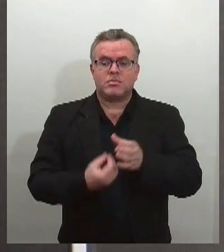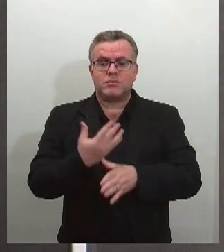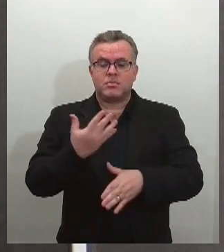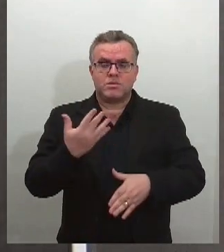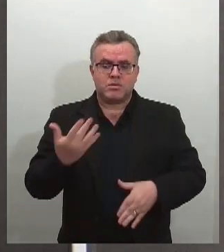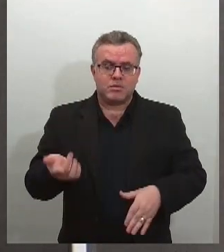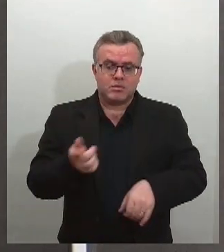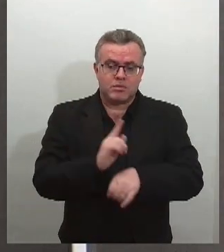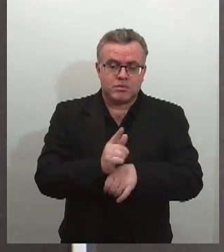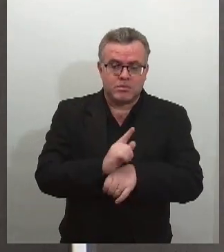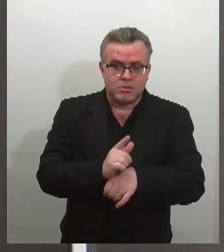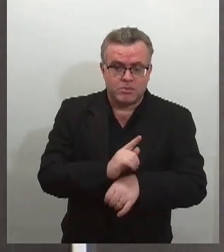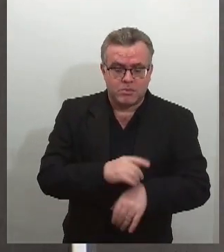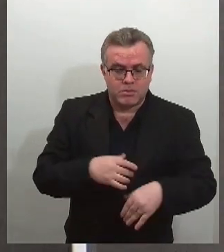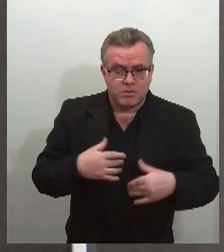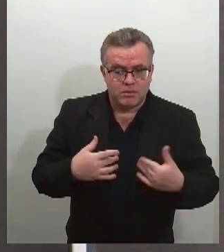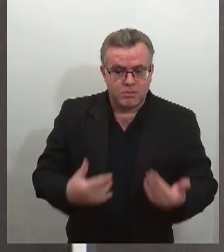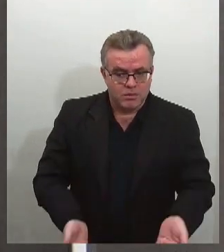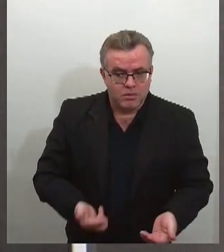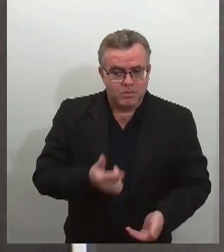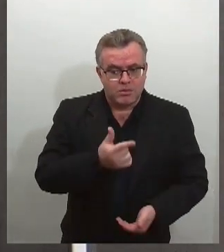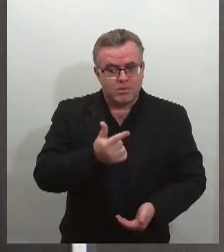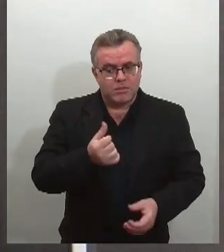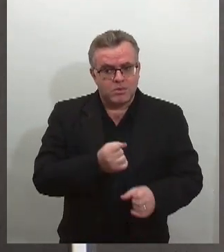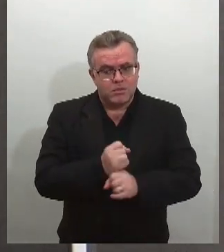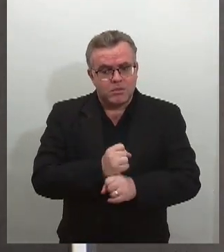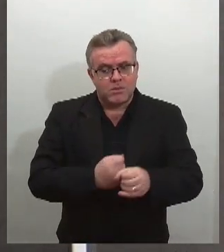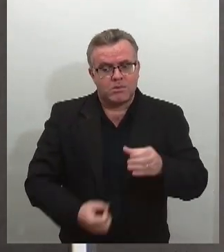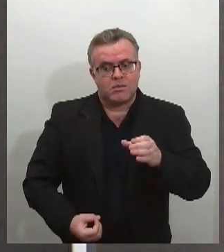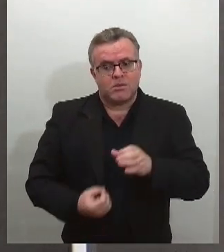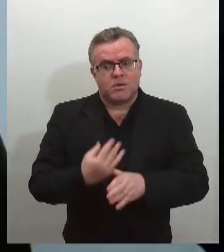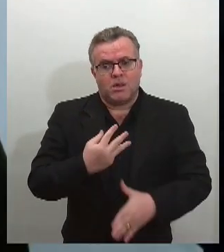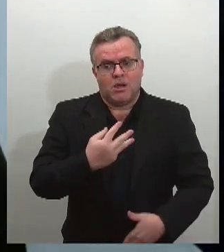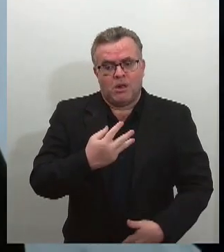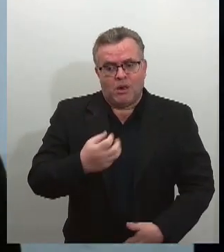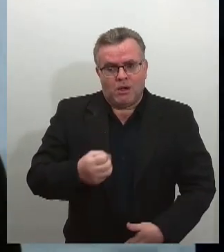que completou 21 anos no dia 30 de agosto.